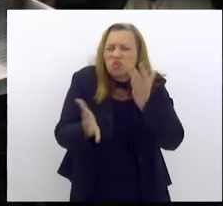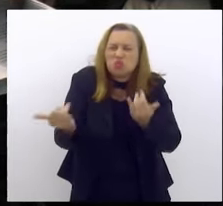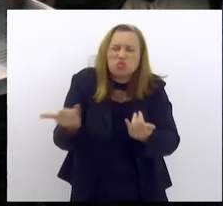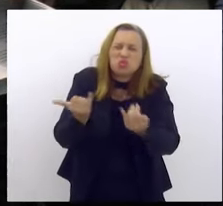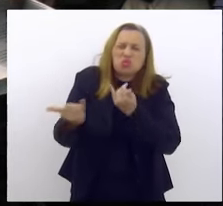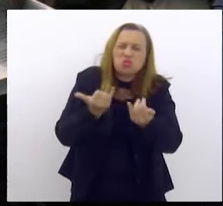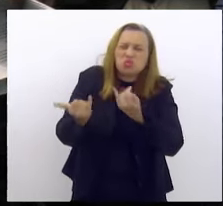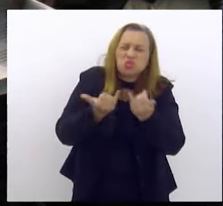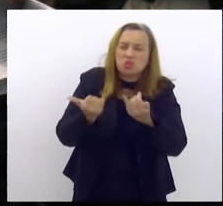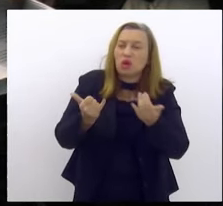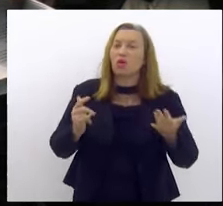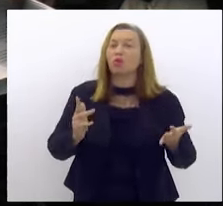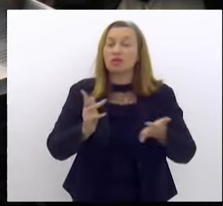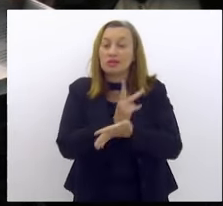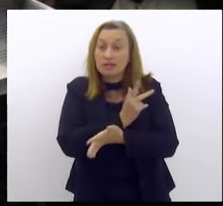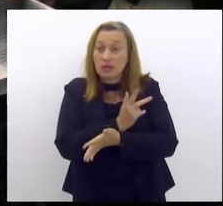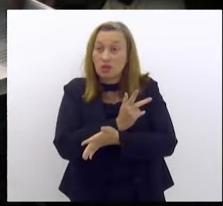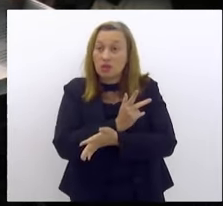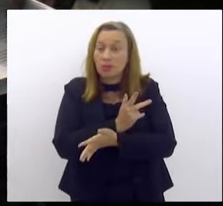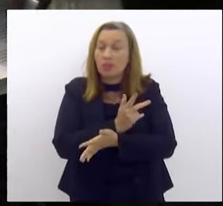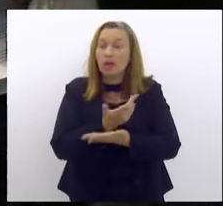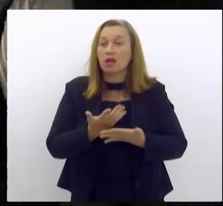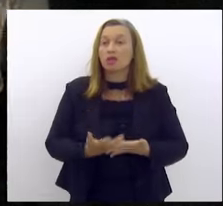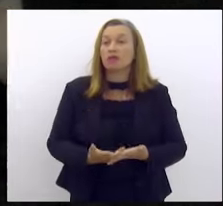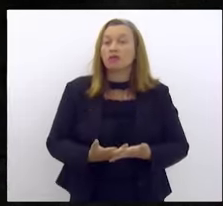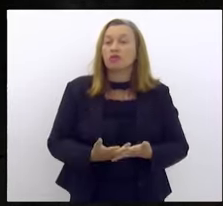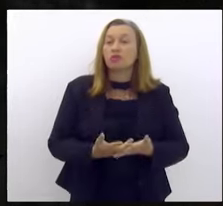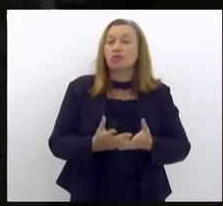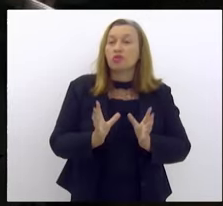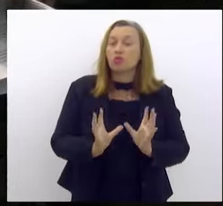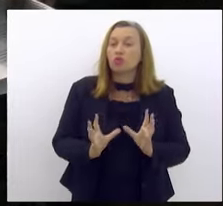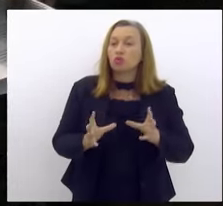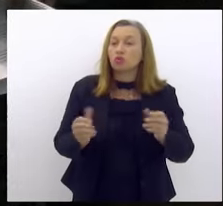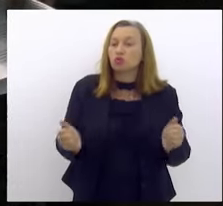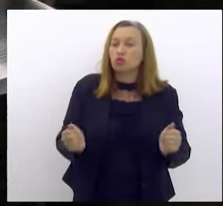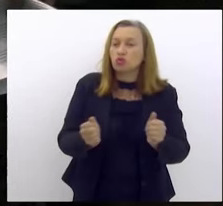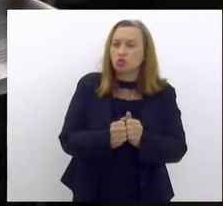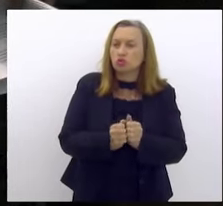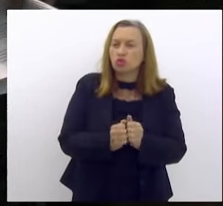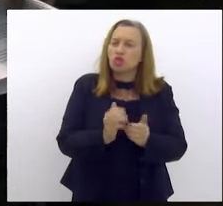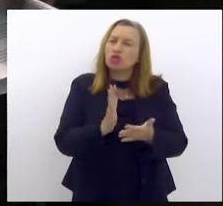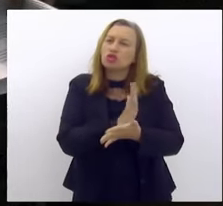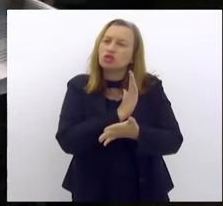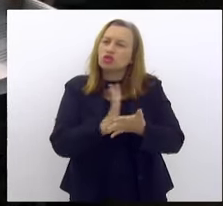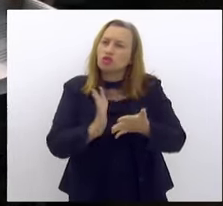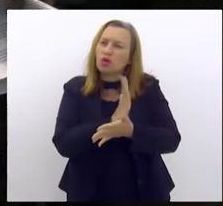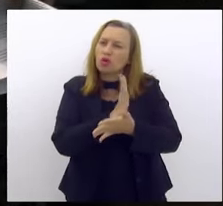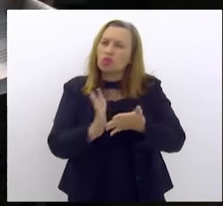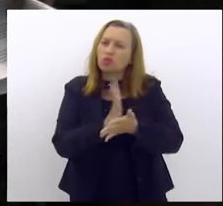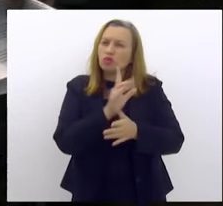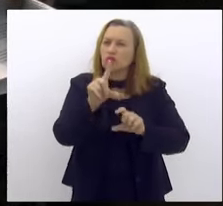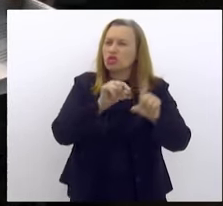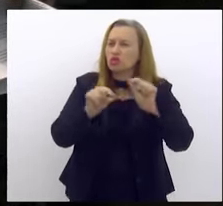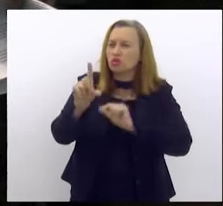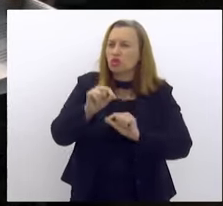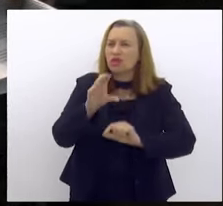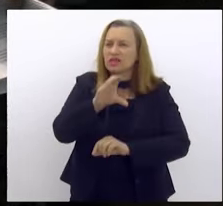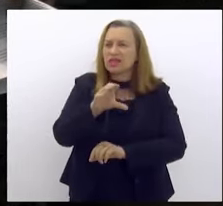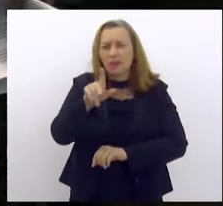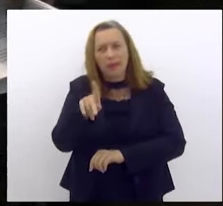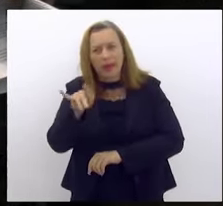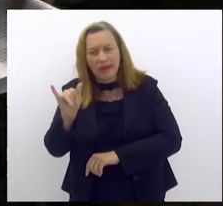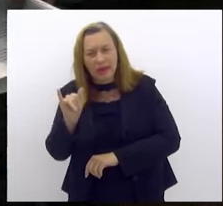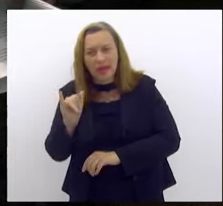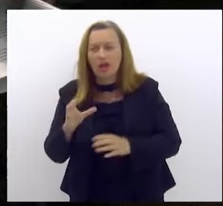aconteceu por ocasião de uma ação conjunta de algumas comissões temáticas, de uma CPI e de uma